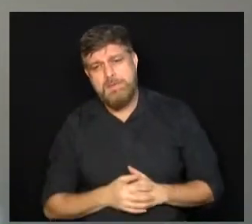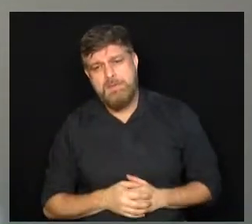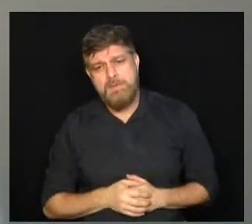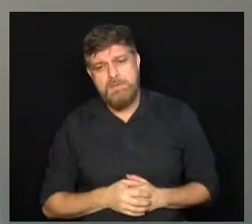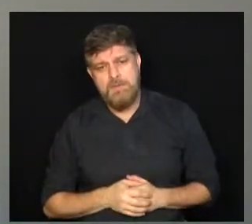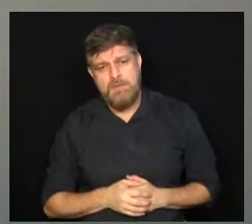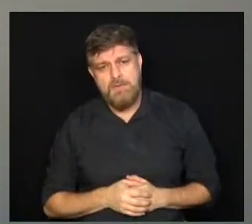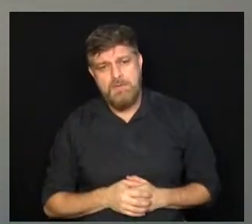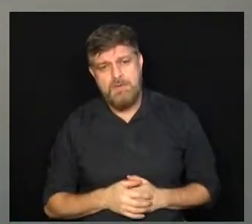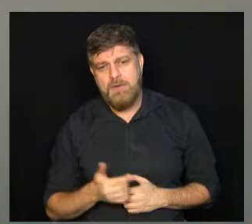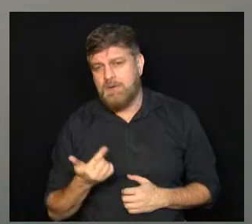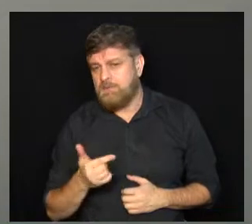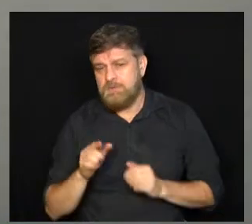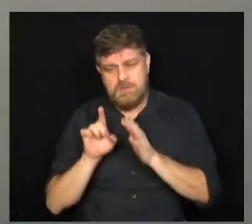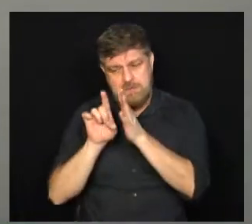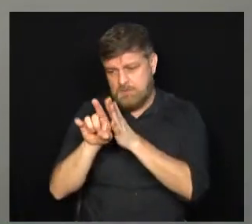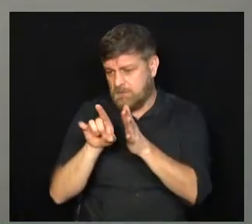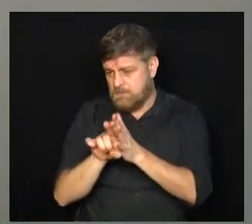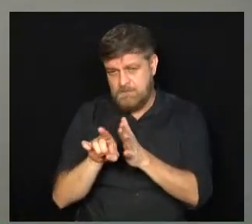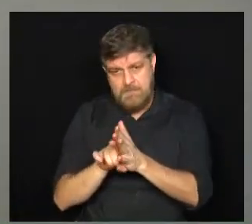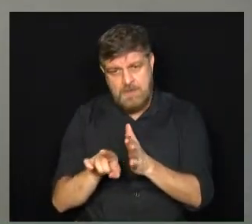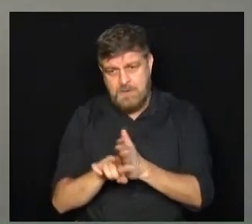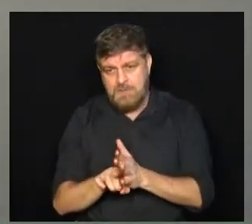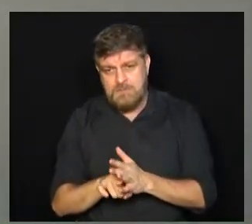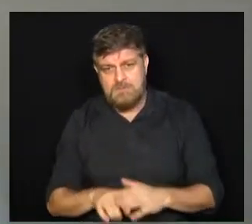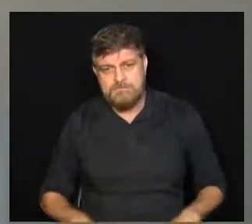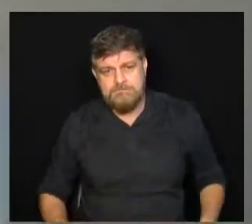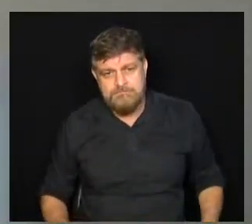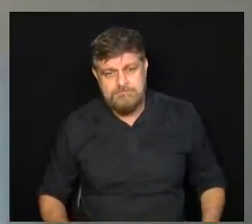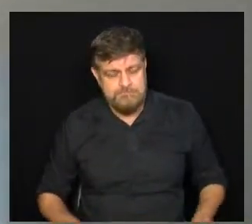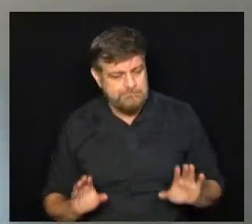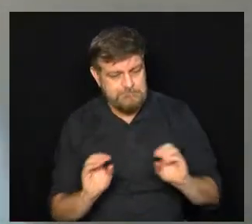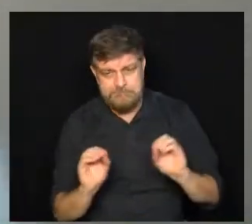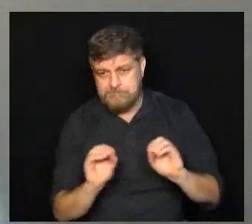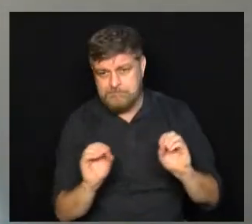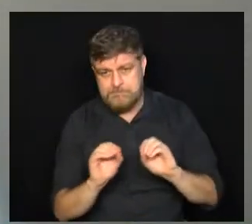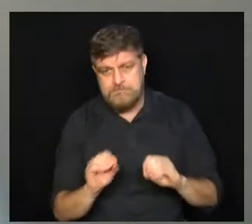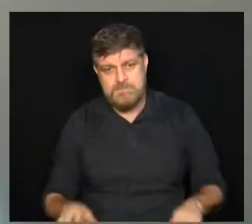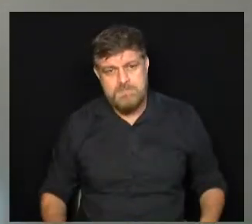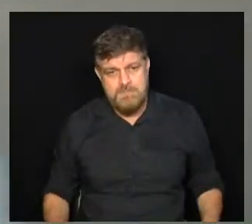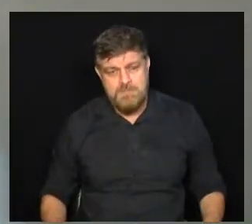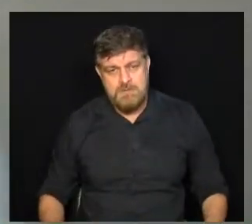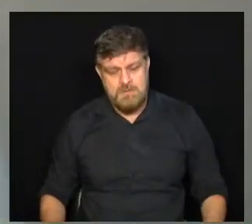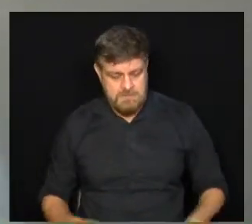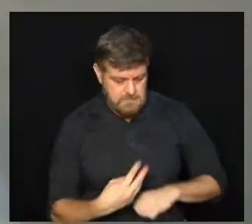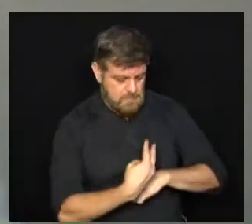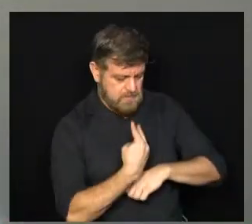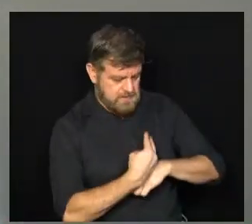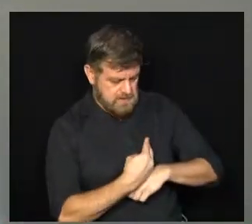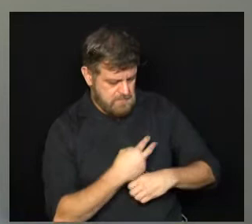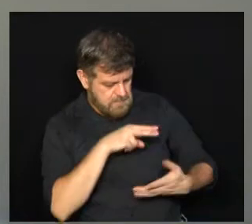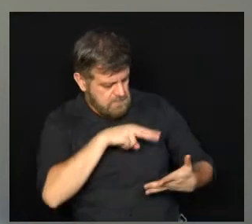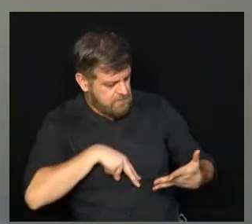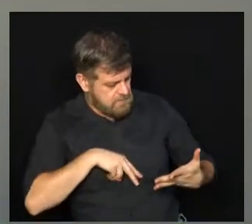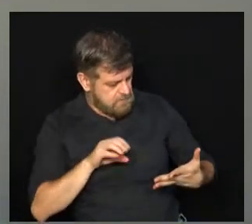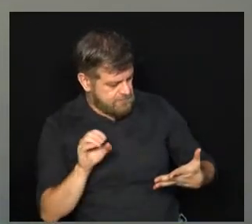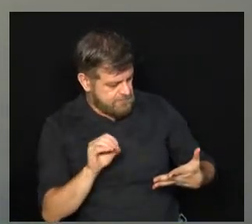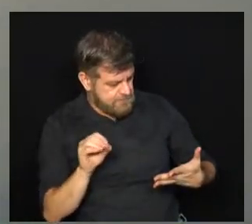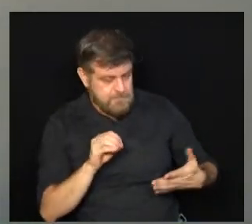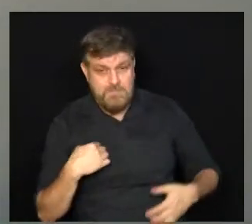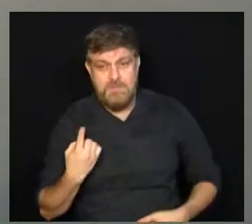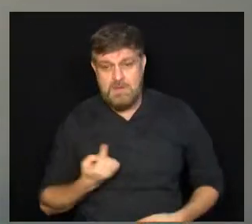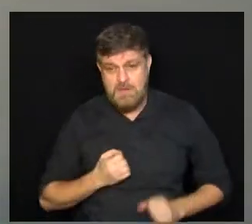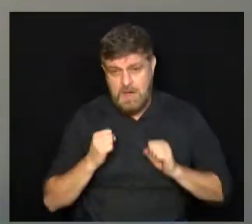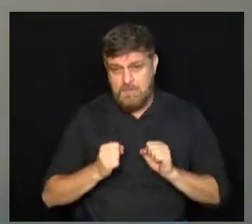nós não temos perguntas. Não, eu não recebi nenhuma pergunta, né? Então, a gente